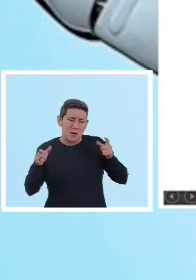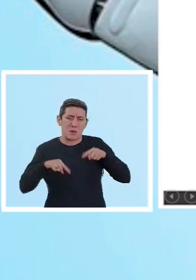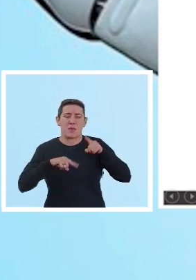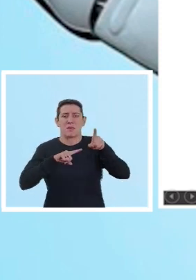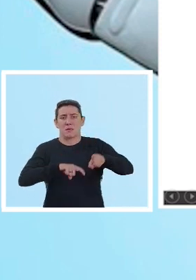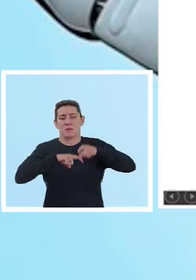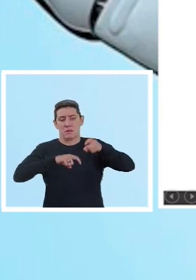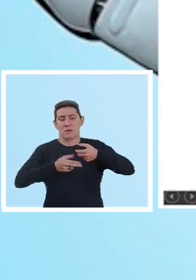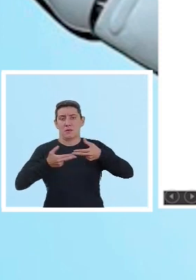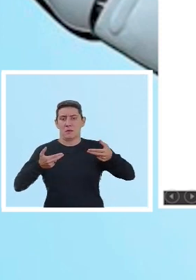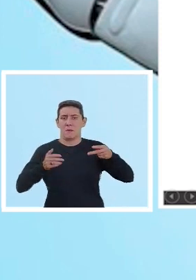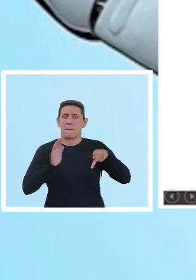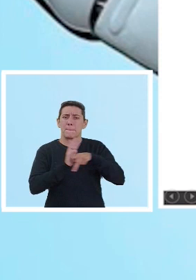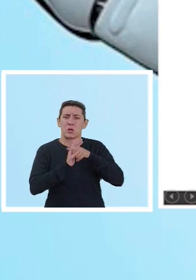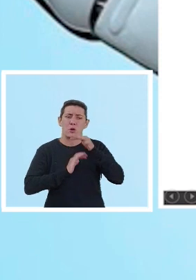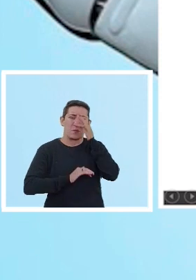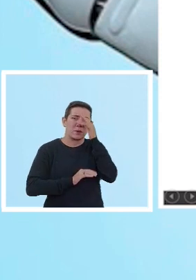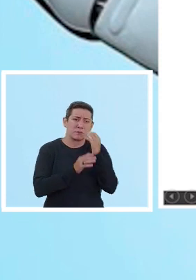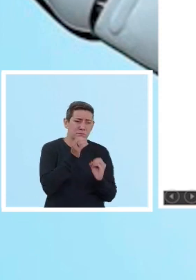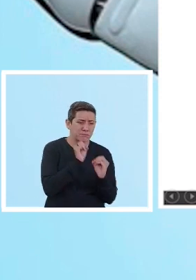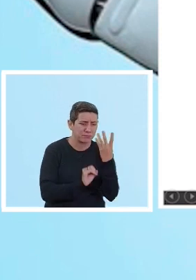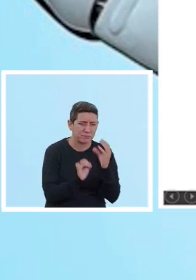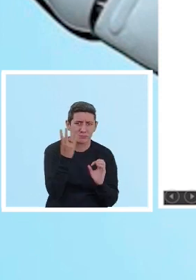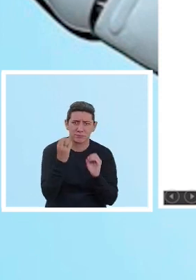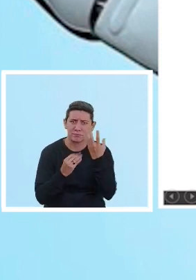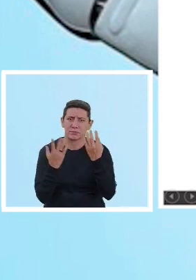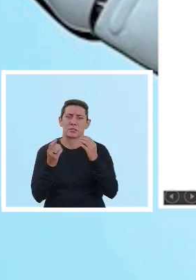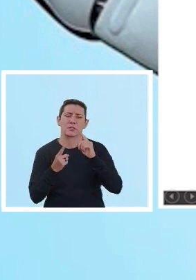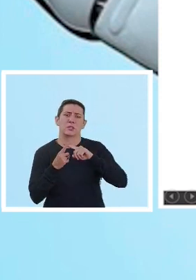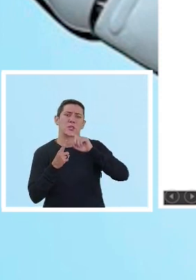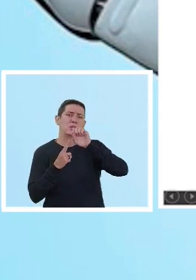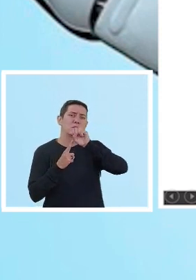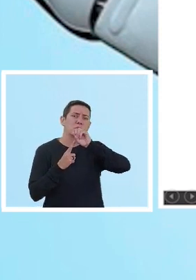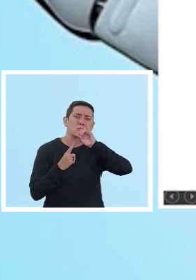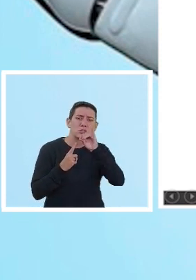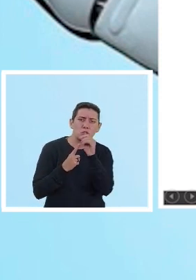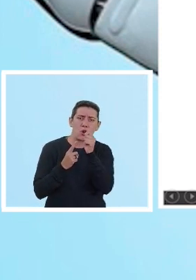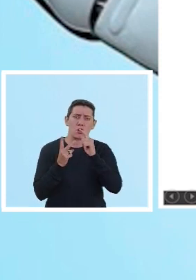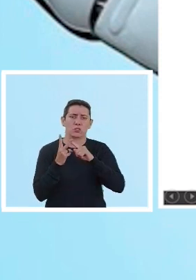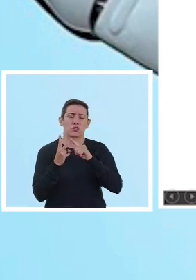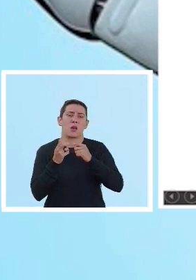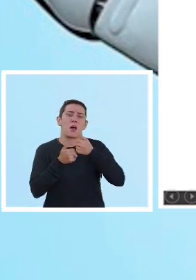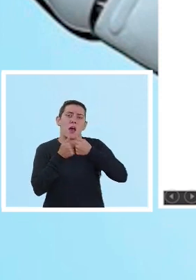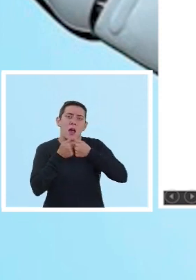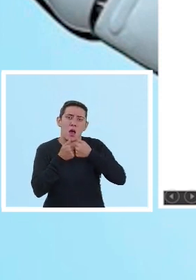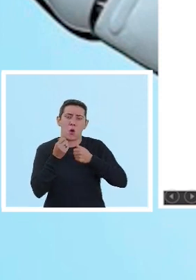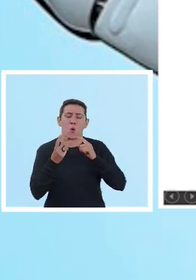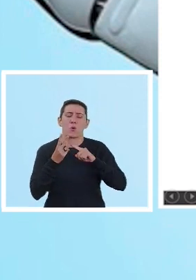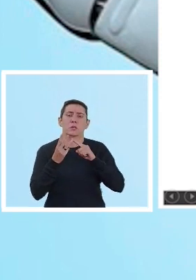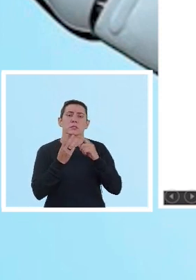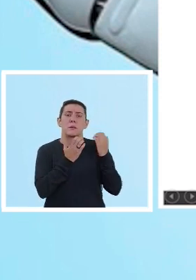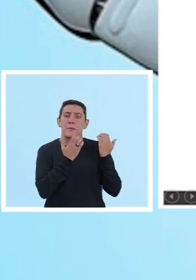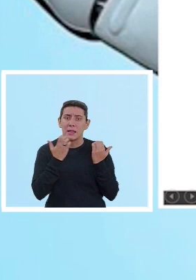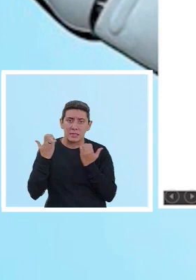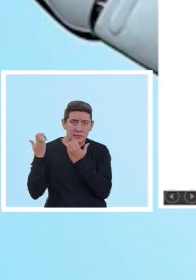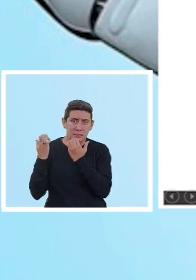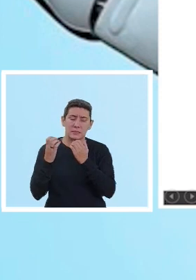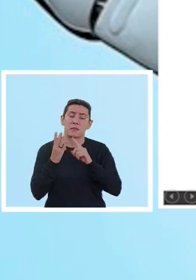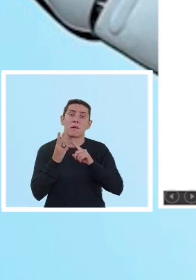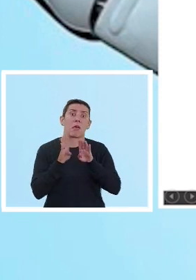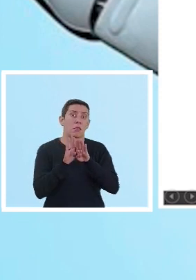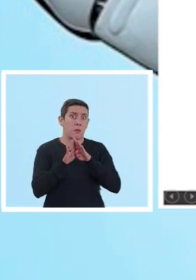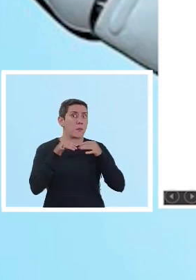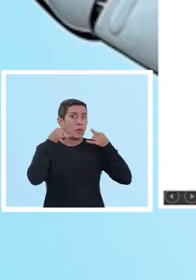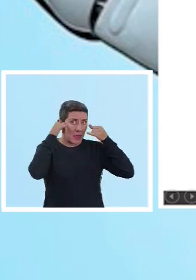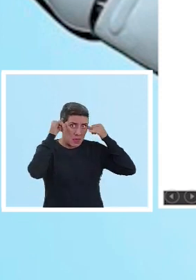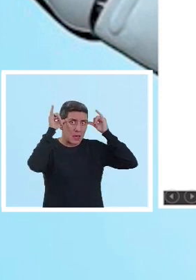bastante e plantações zonas de plantação de soja de arroz de melancia E também temos a criação de gado de corte